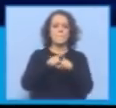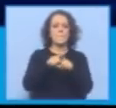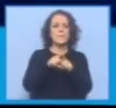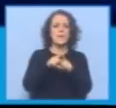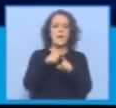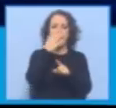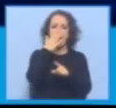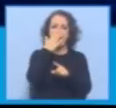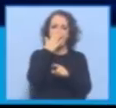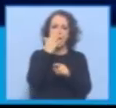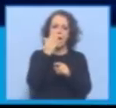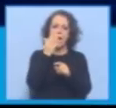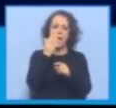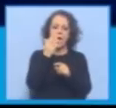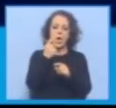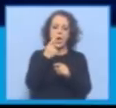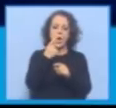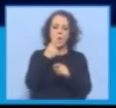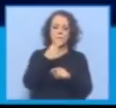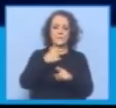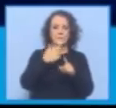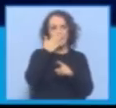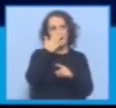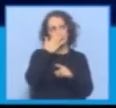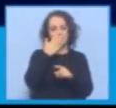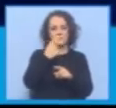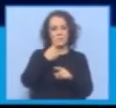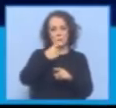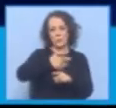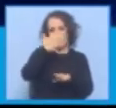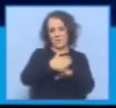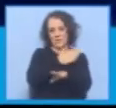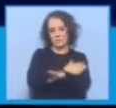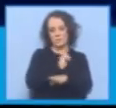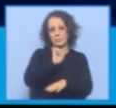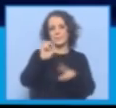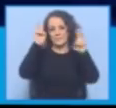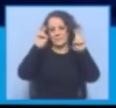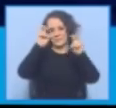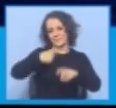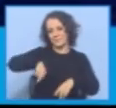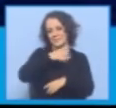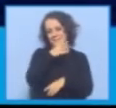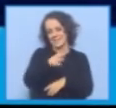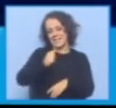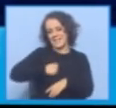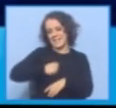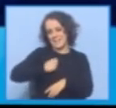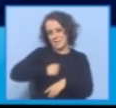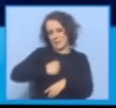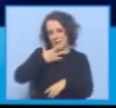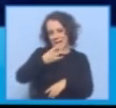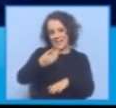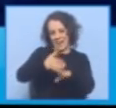poderíamos dizer, a véspera, digamos que se chamávamos o sábado de Natal, por dizer-lo assim, a véspera,